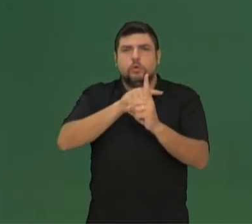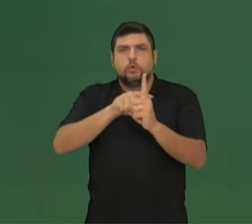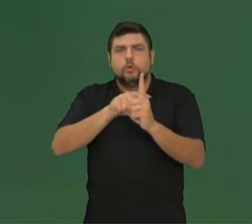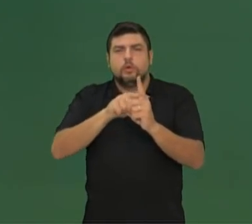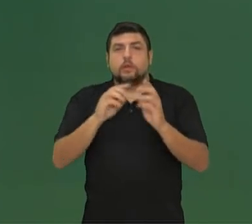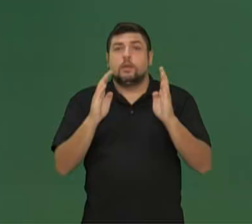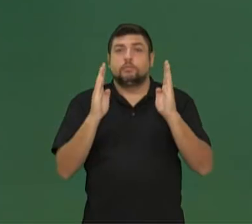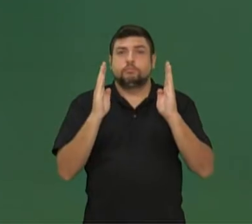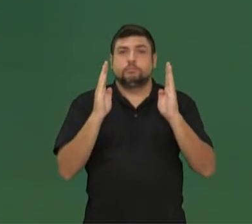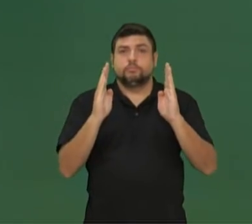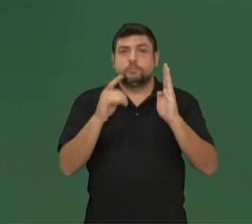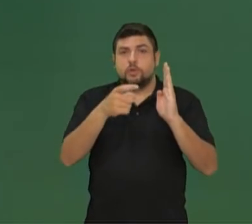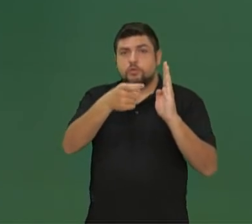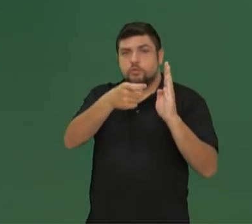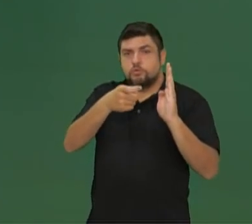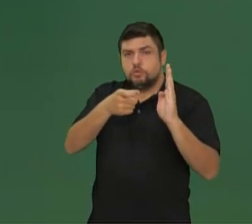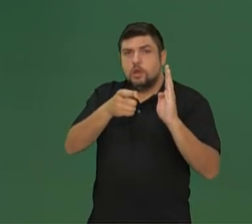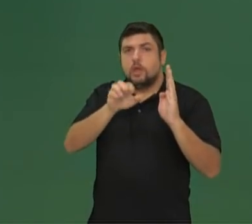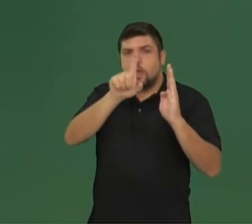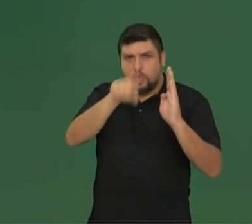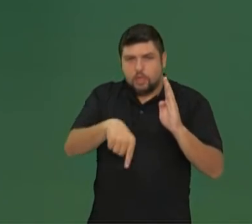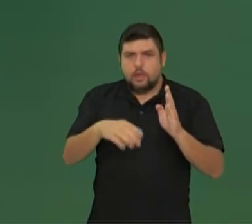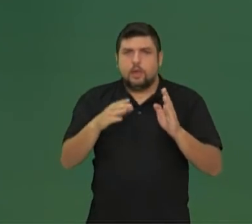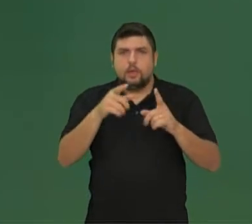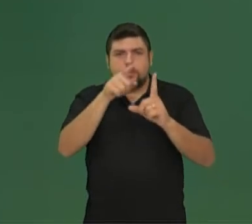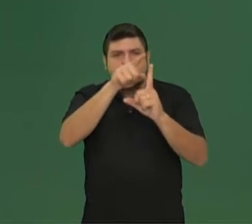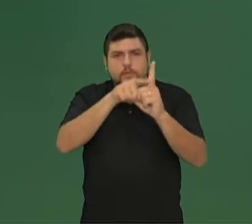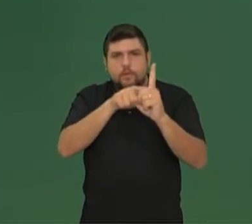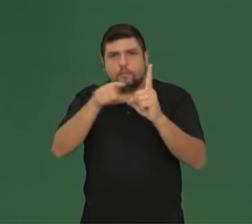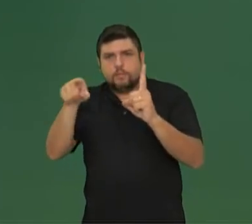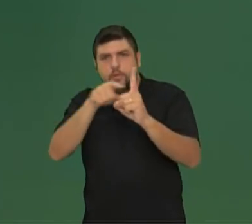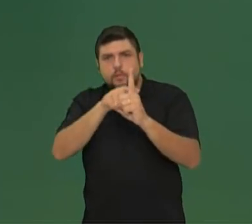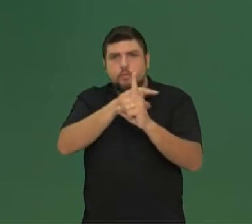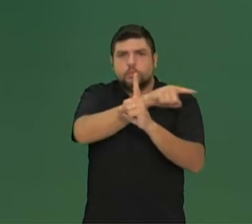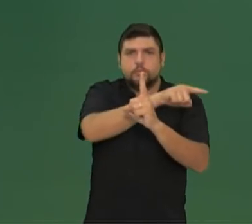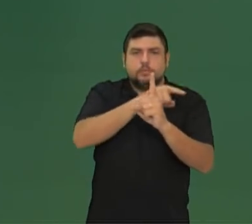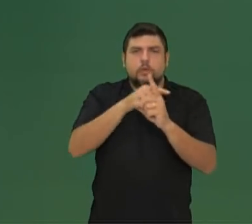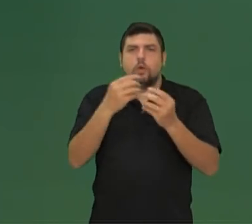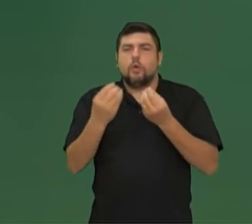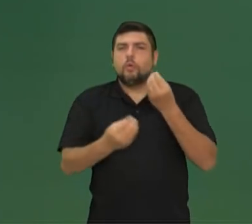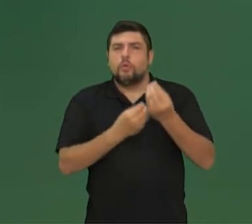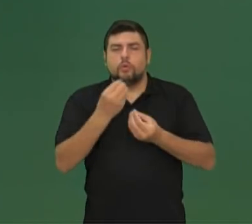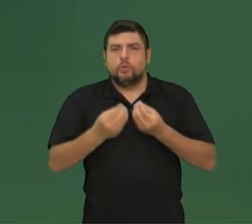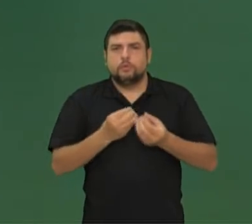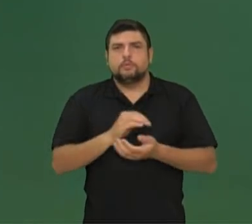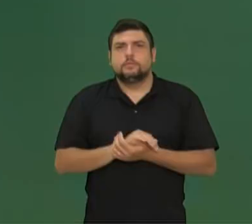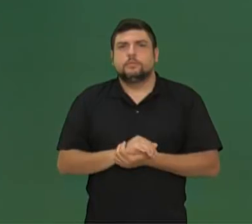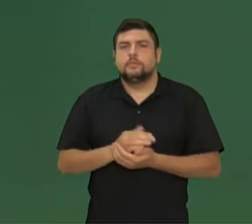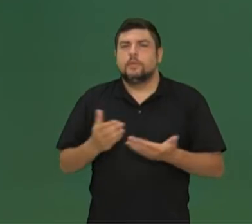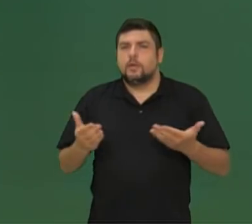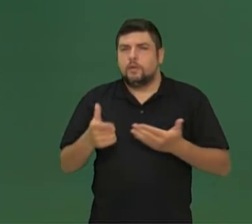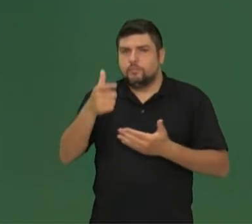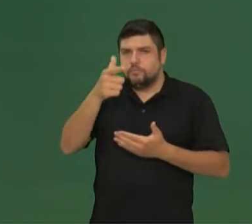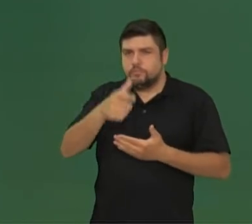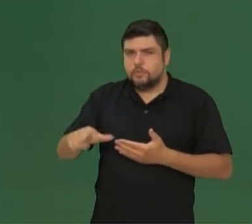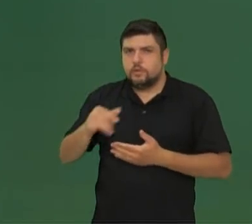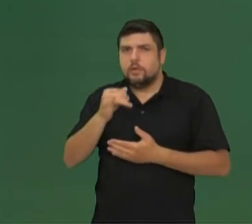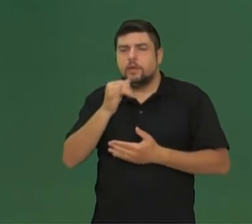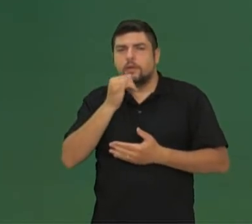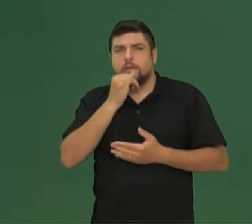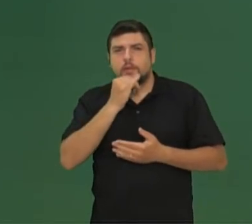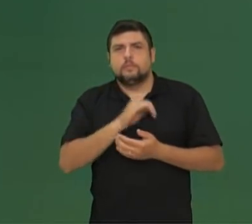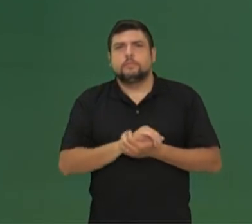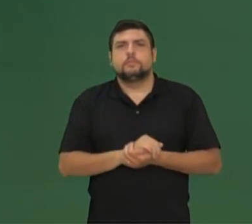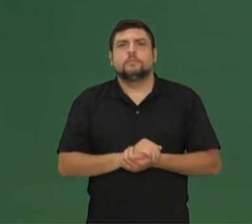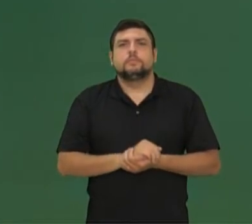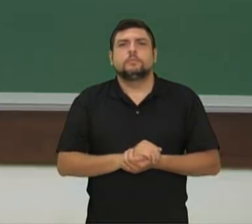gráfico. É um tanto diferente, não é? E agora eu vou trazer para vocês mais um exemplozinho. E para esboçar o